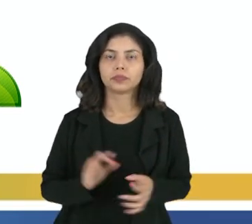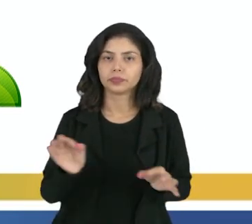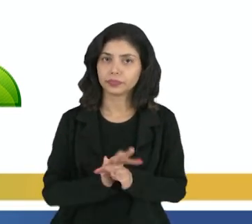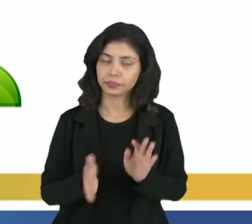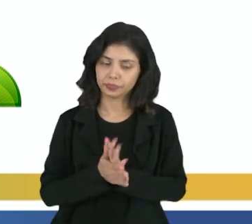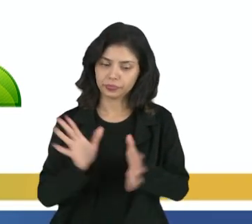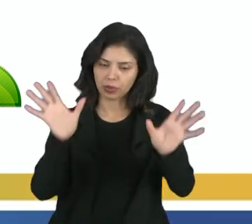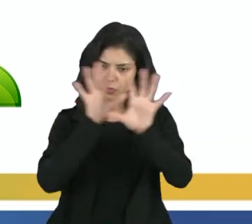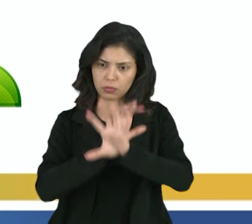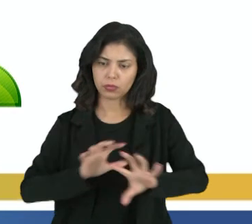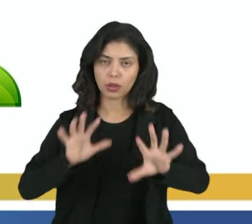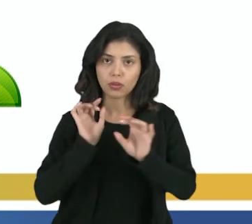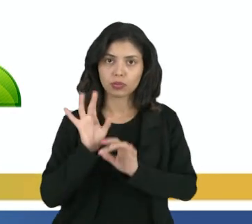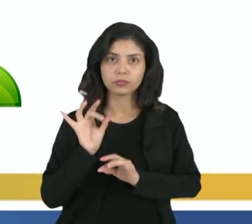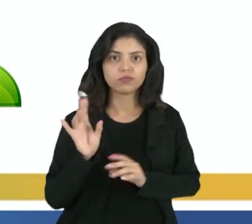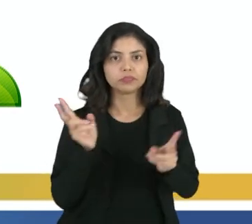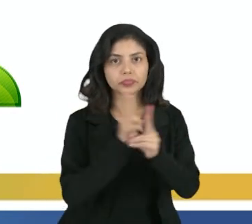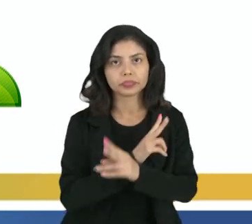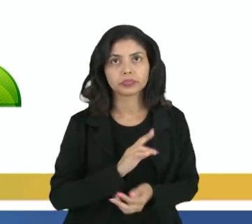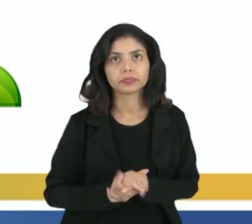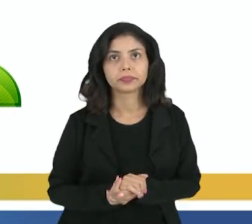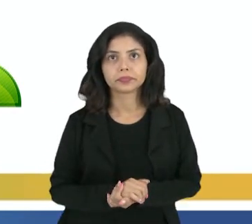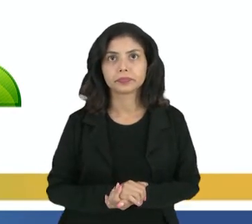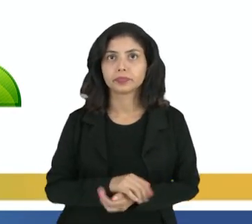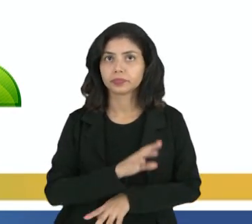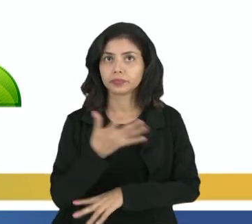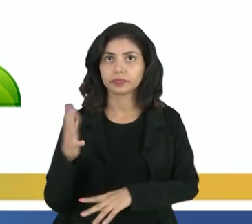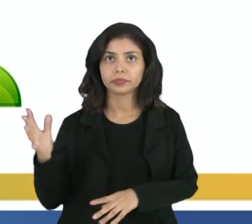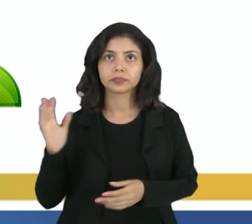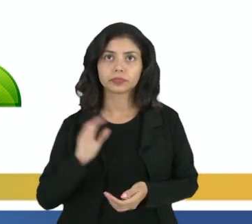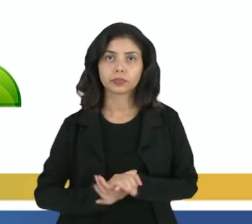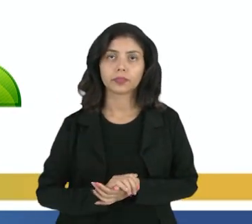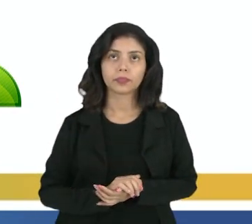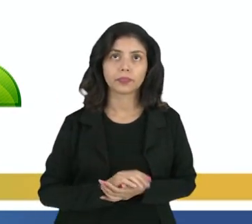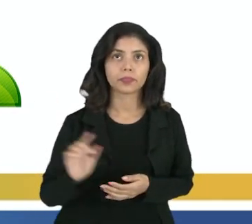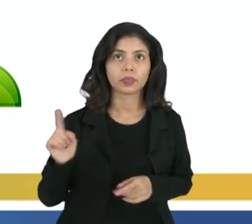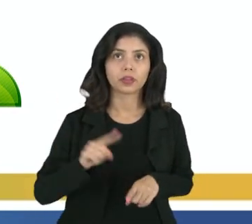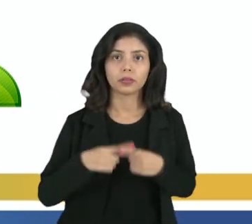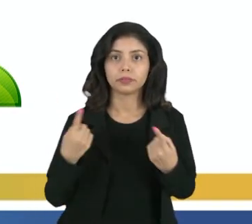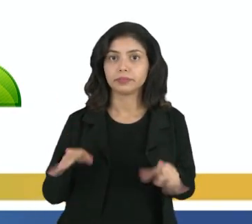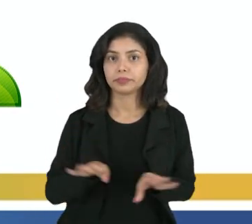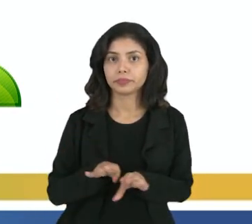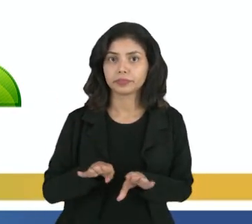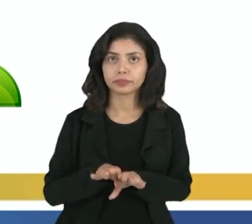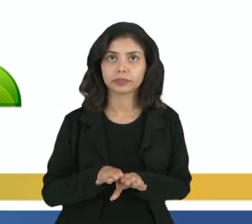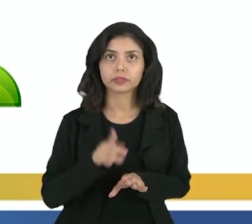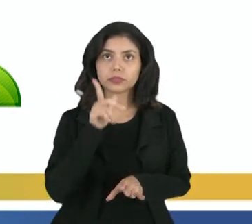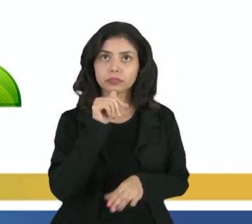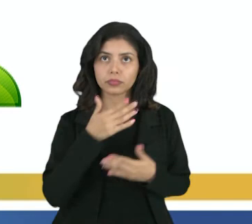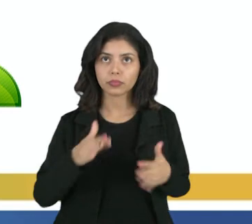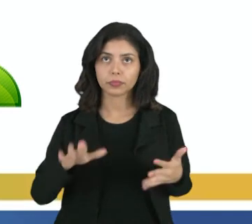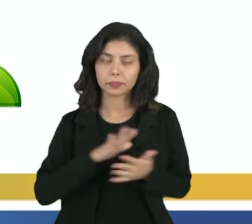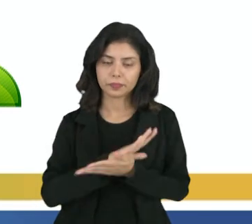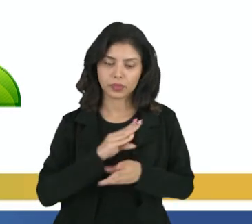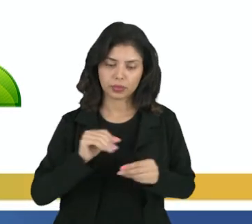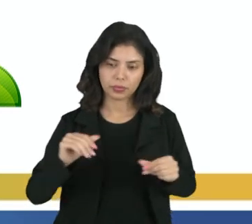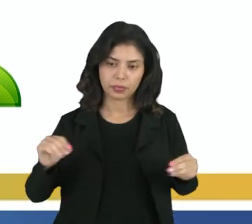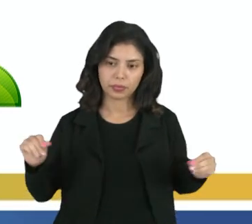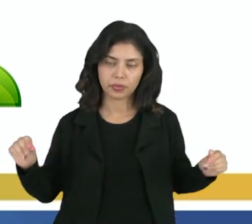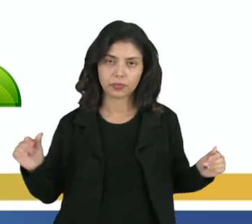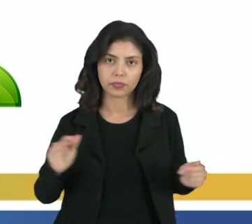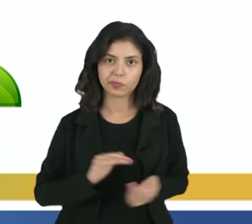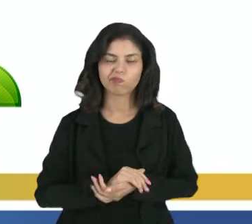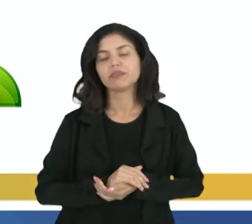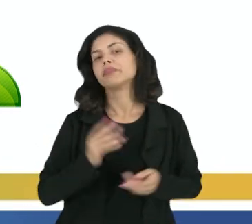danificar o ar, muitas vezes, o meio ambiente, as árvores, mas vai influenciar também na água, no solo e